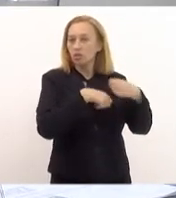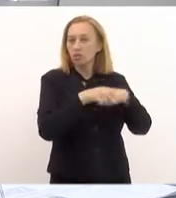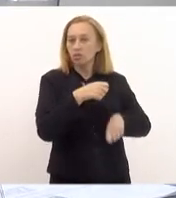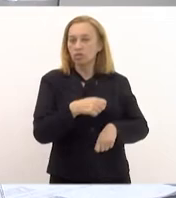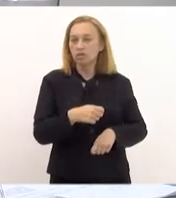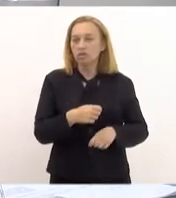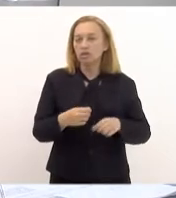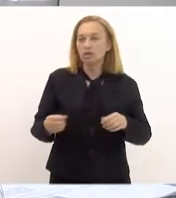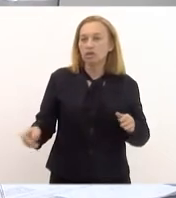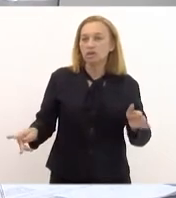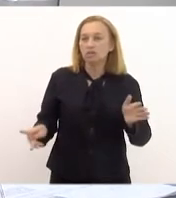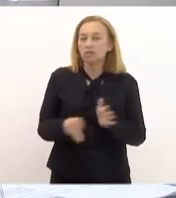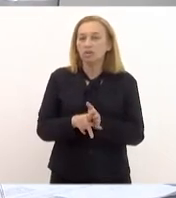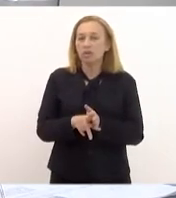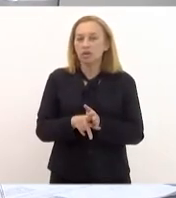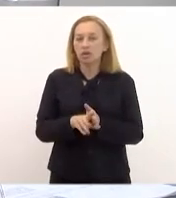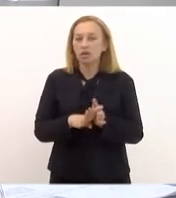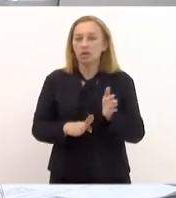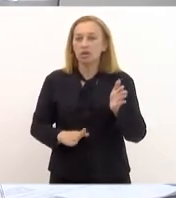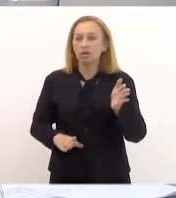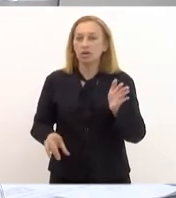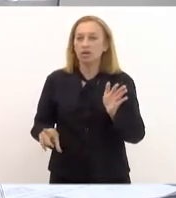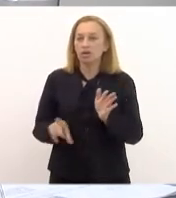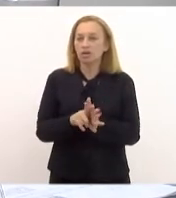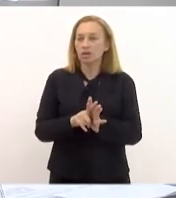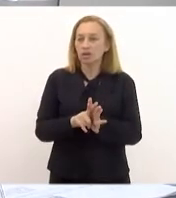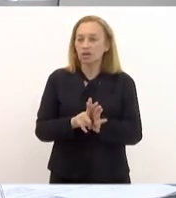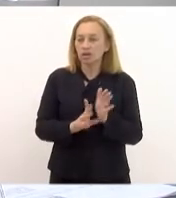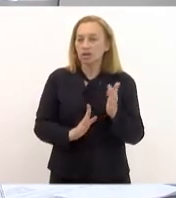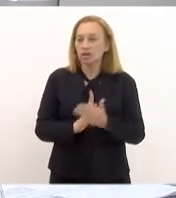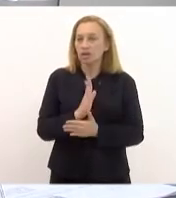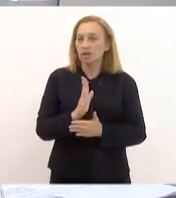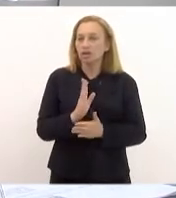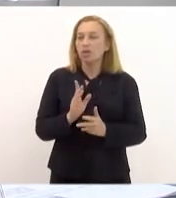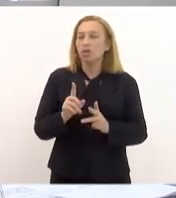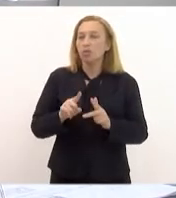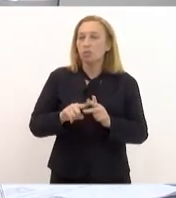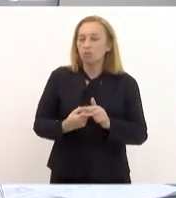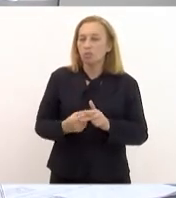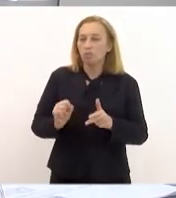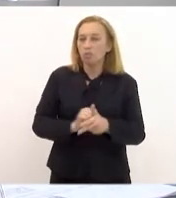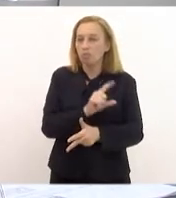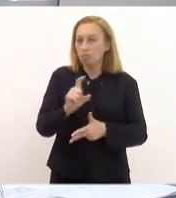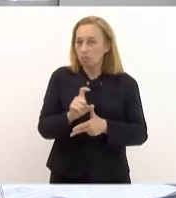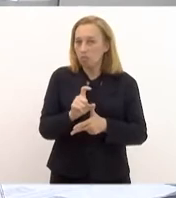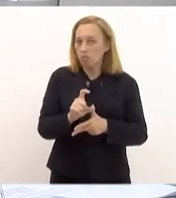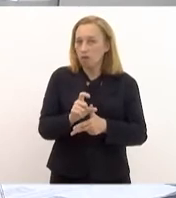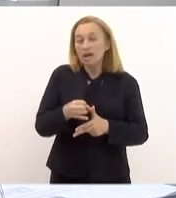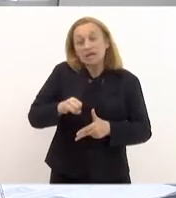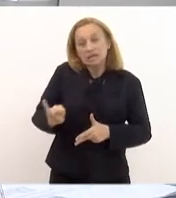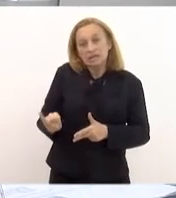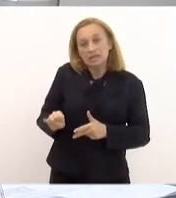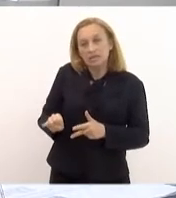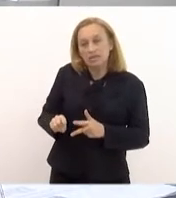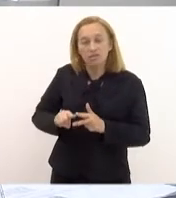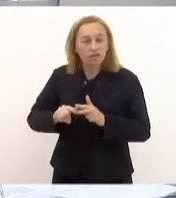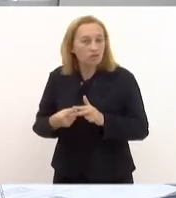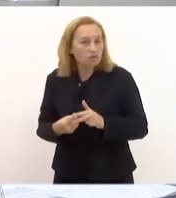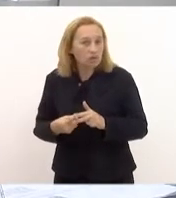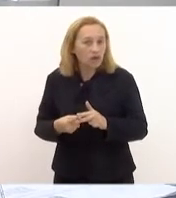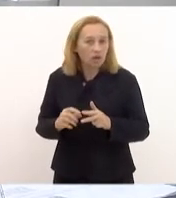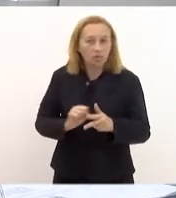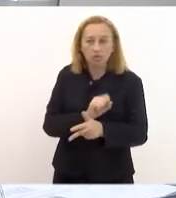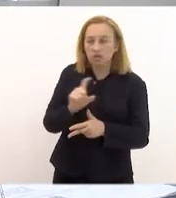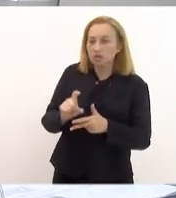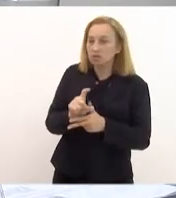lei. O poder executivo é que vai regulamentar. Uhum. Se o poder vai executivo vai